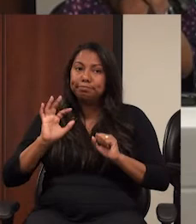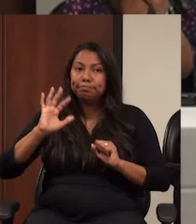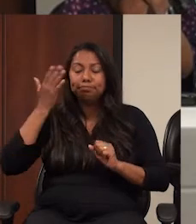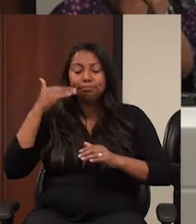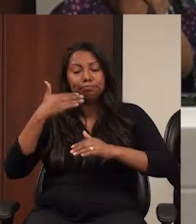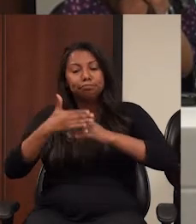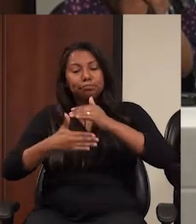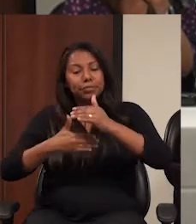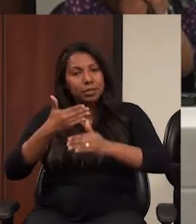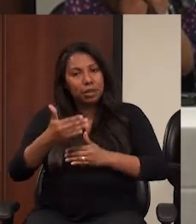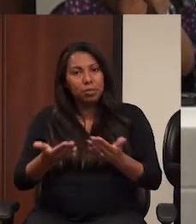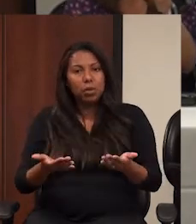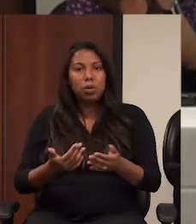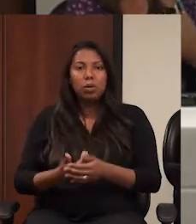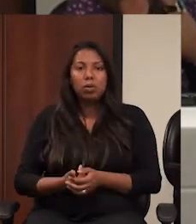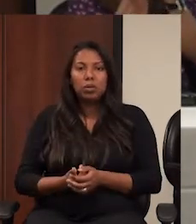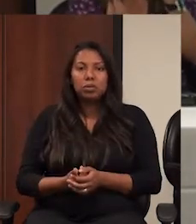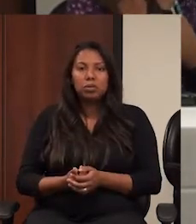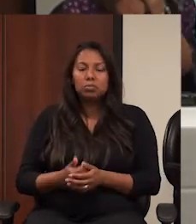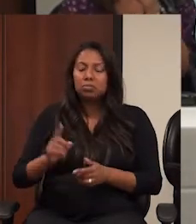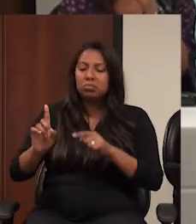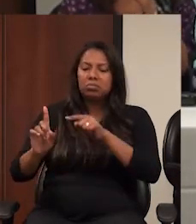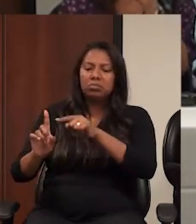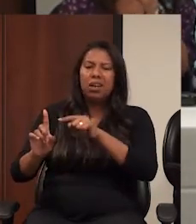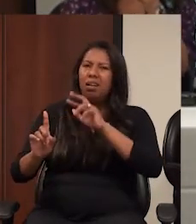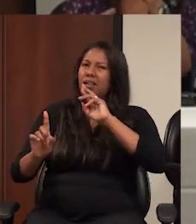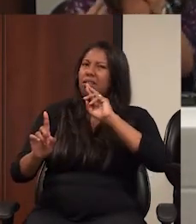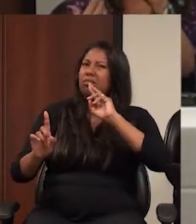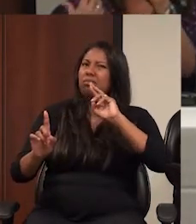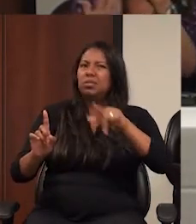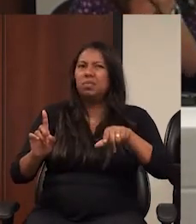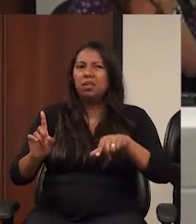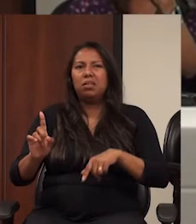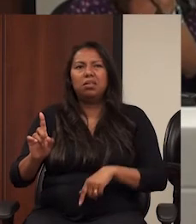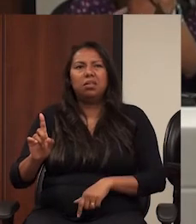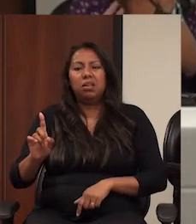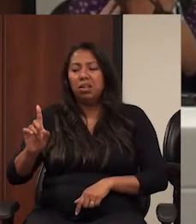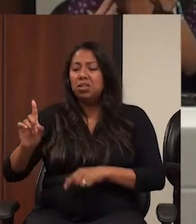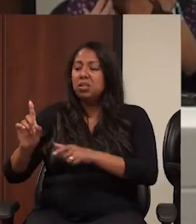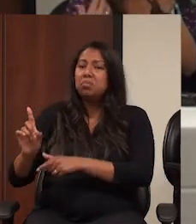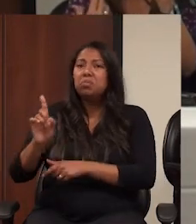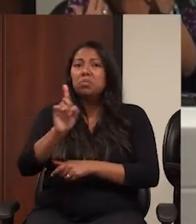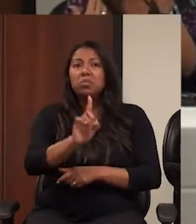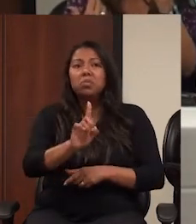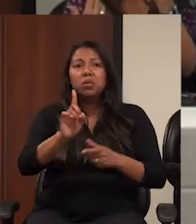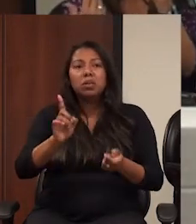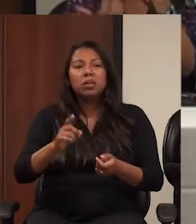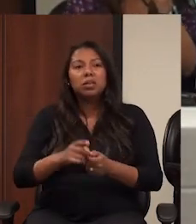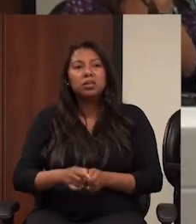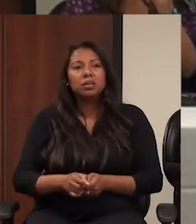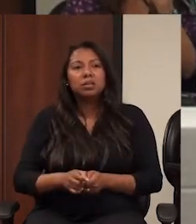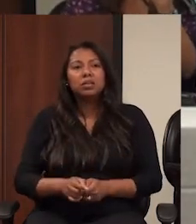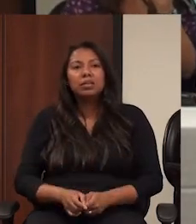do tempo elas eram vistas como seres diferentes dos outros, eram levadas a circos, eram levadas a